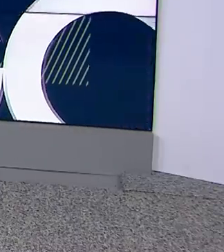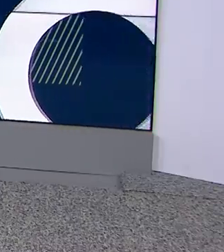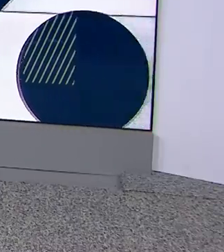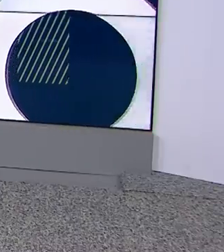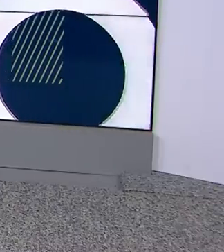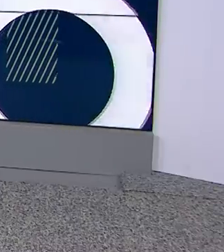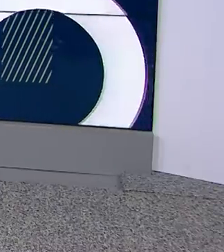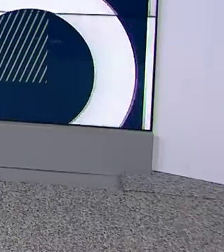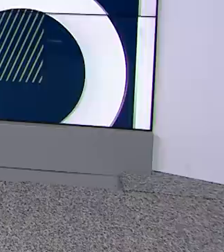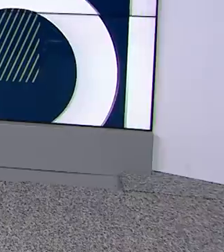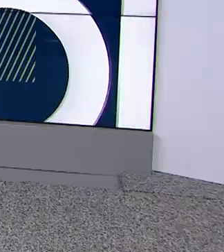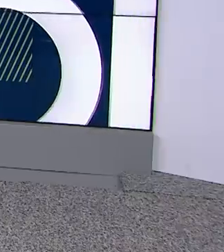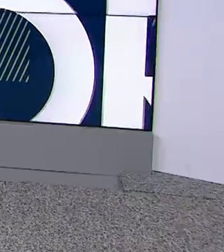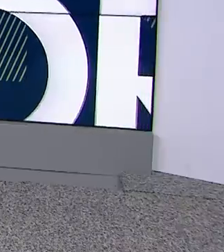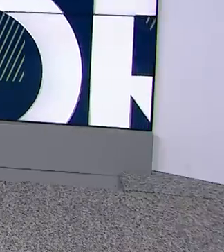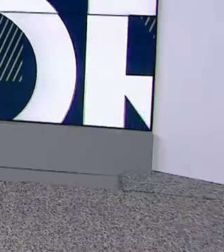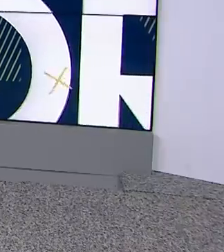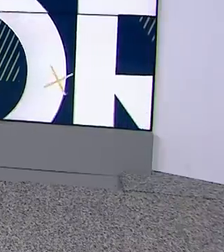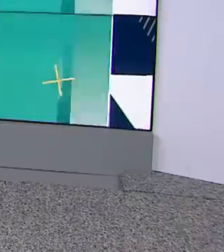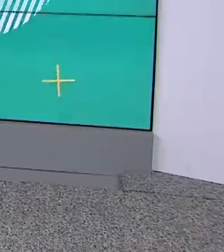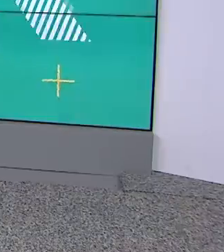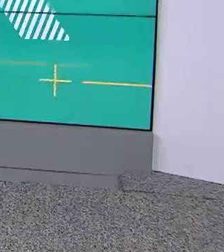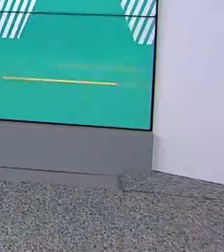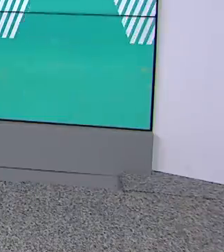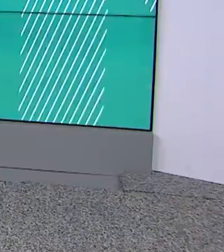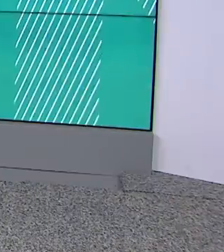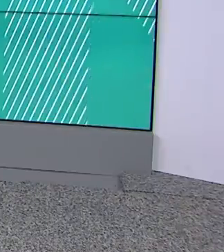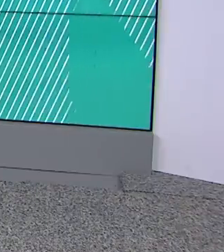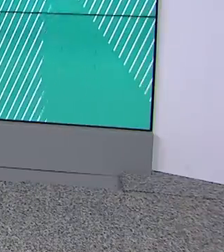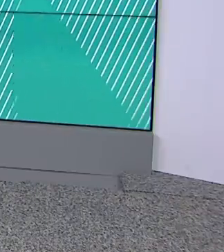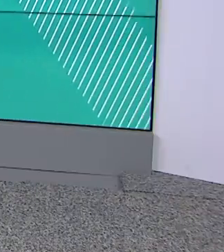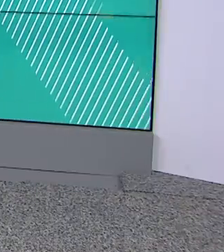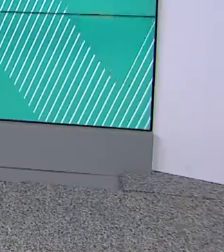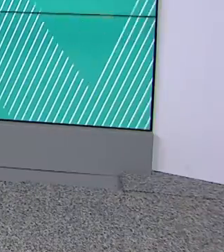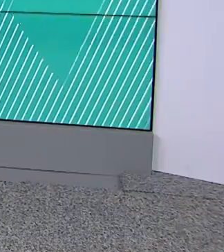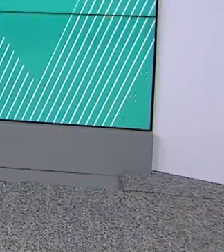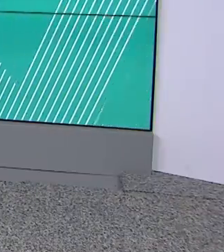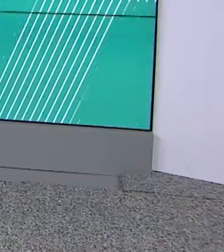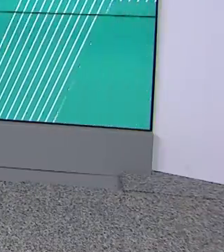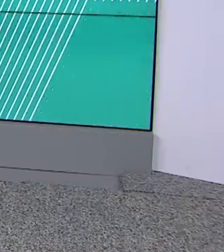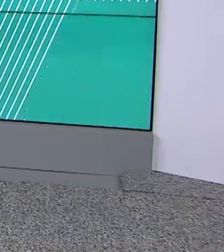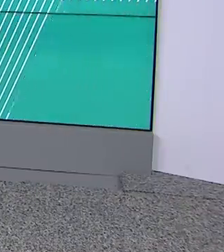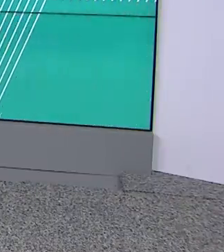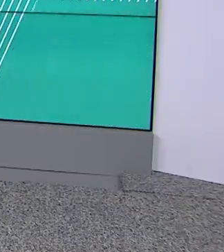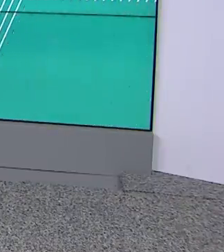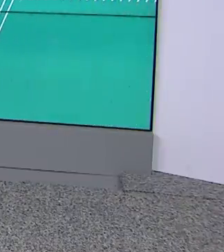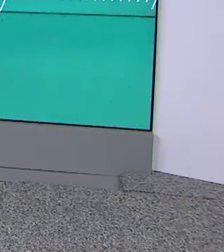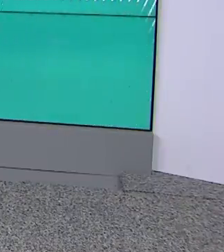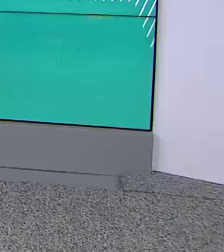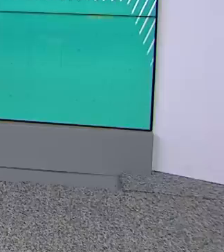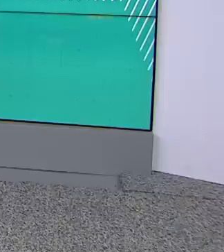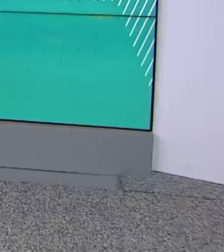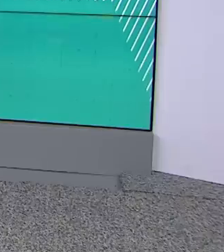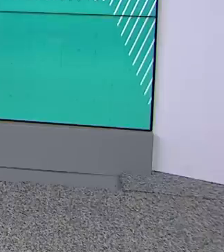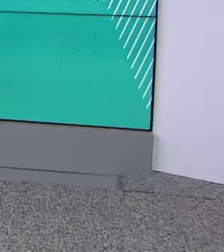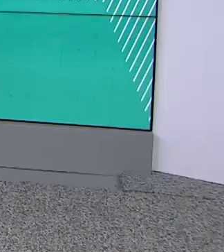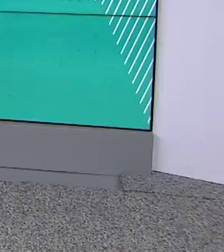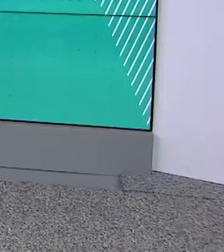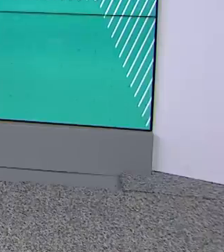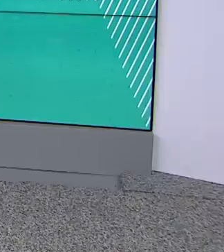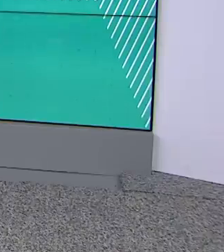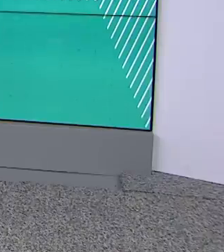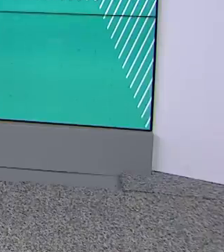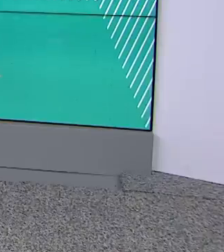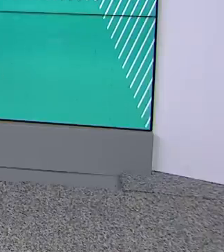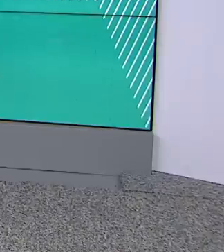do Brasil. A entidade tem o objetivo de promover relacionamento e troca de experiências entre líderes e pastores evangélicos de todo o